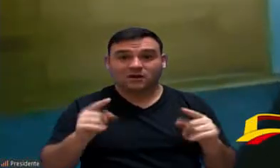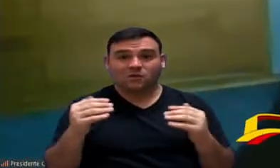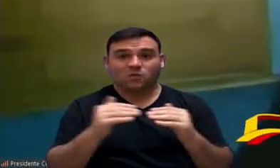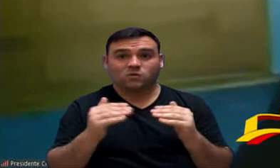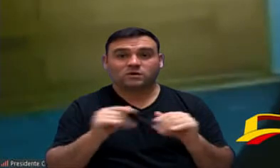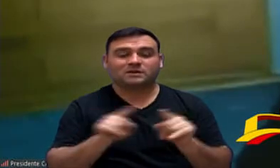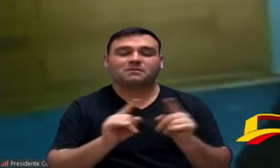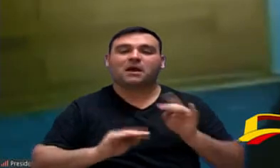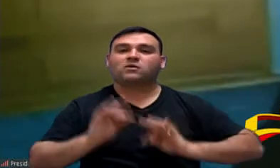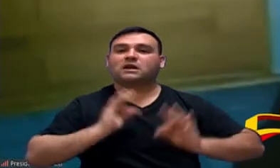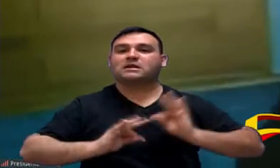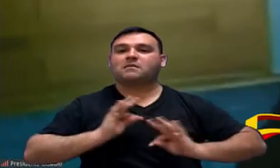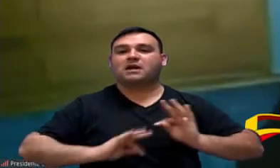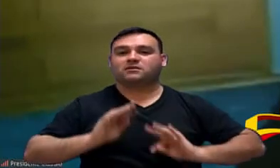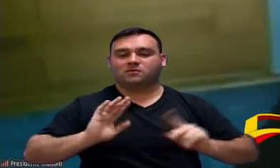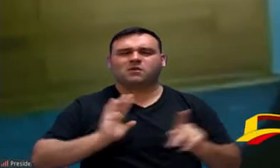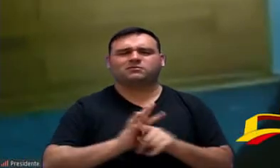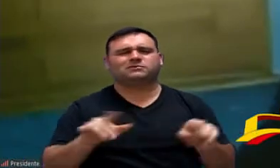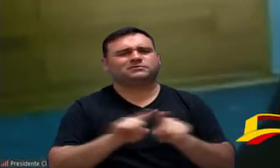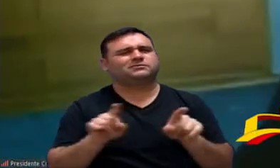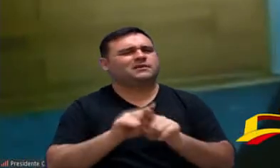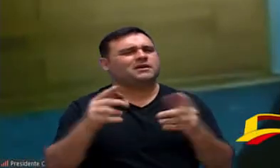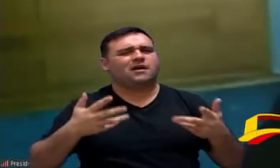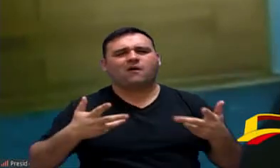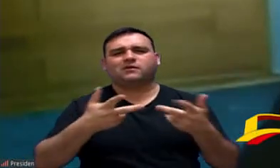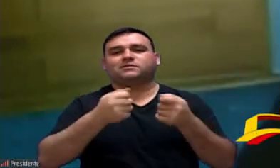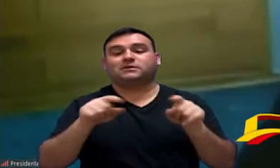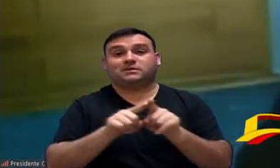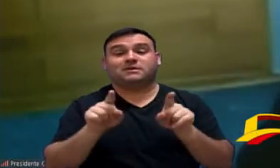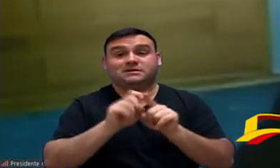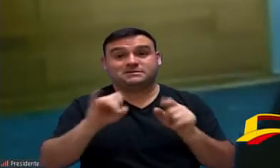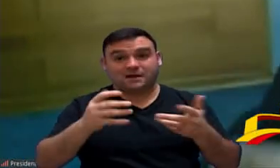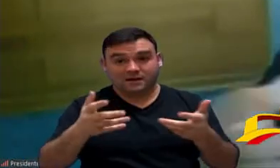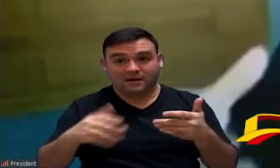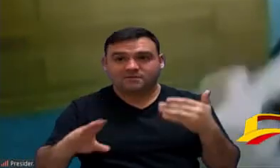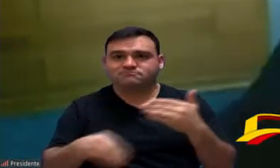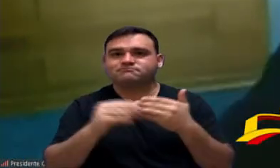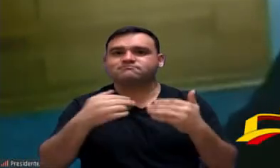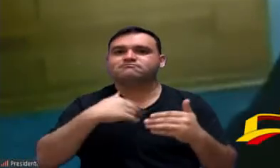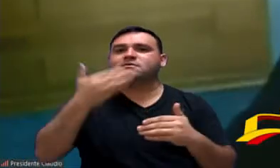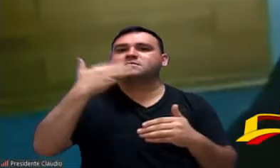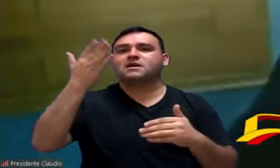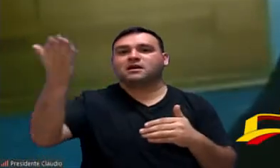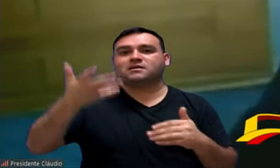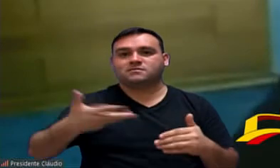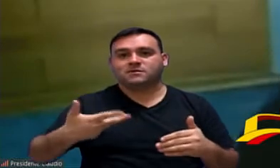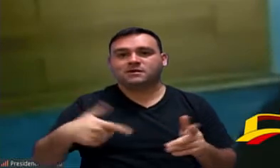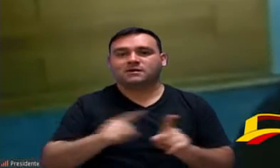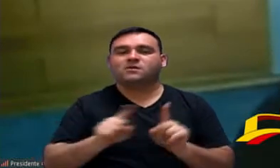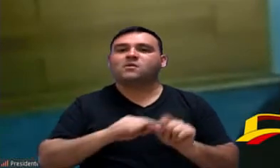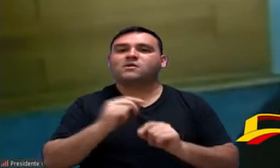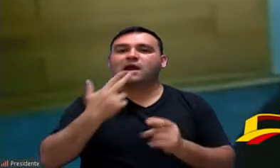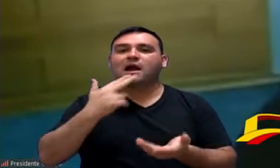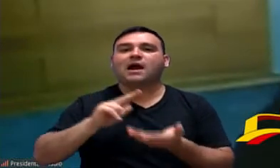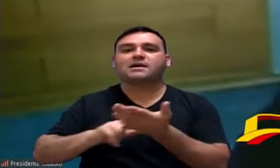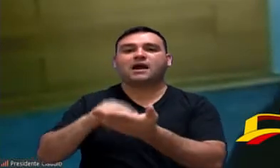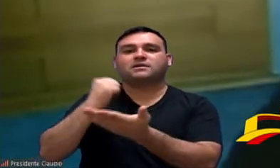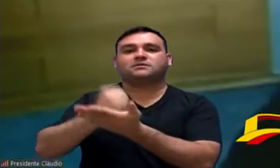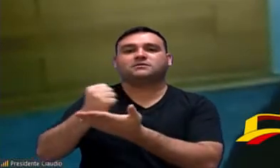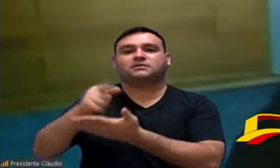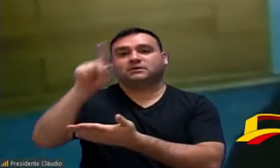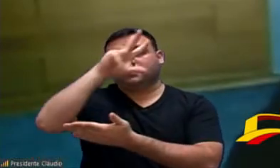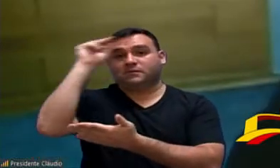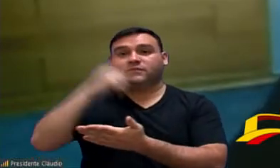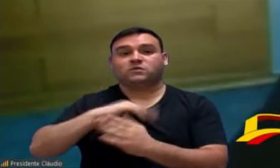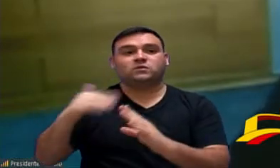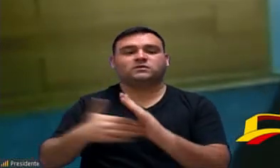para o tratamento seria excelente. Vossa Excelência puder fazer até para poder agilizar um pouco mais, até um ofício ao prefeito, que os